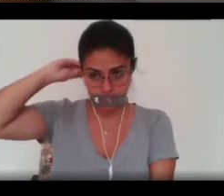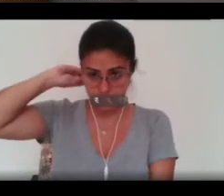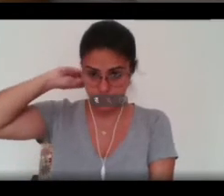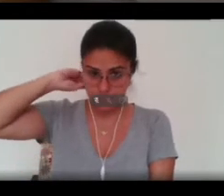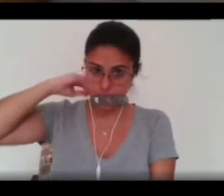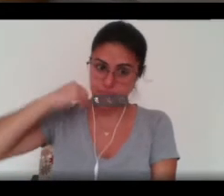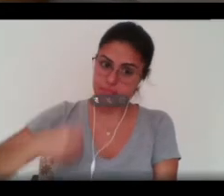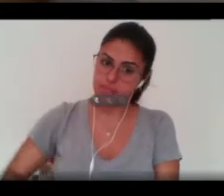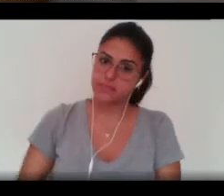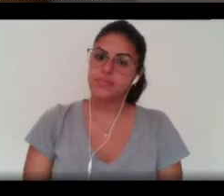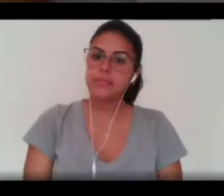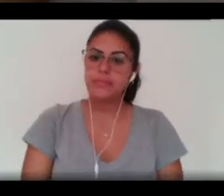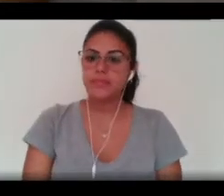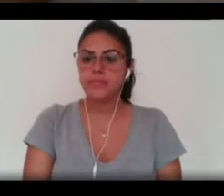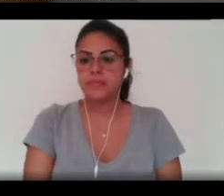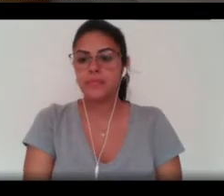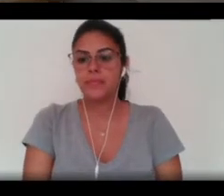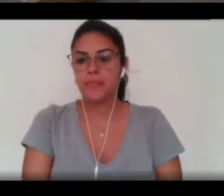Põe.